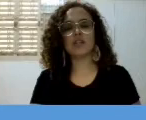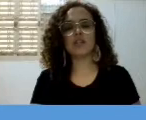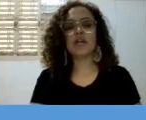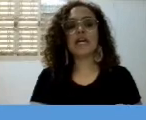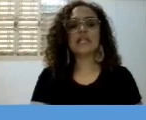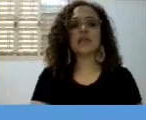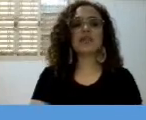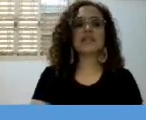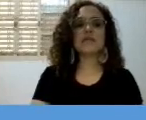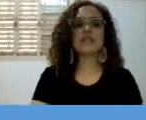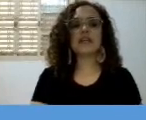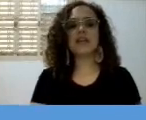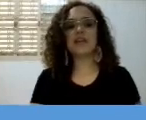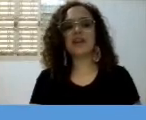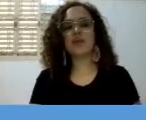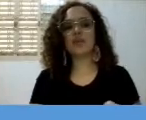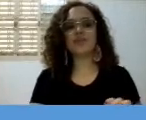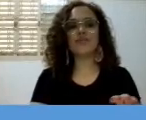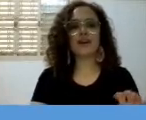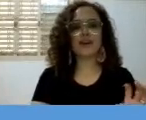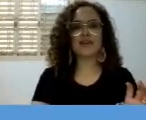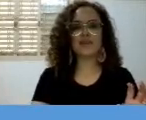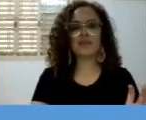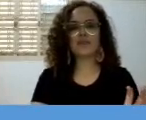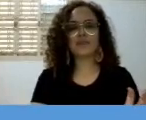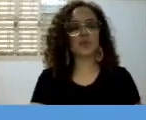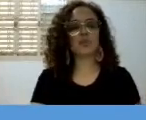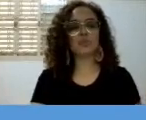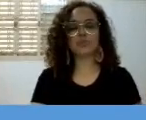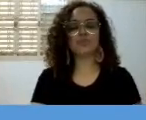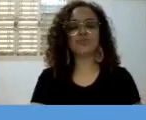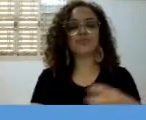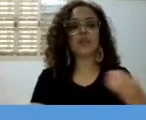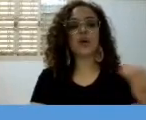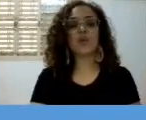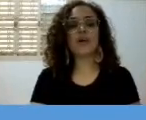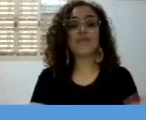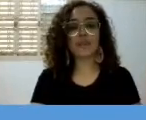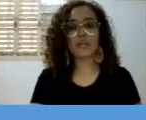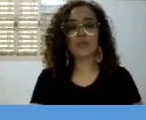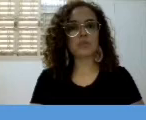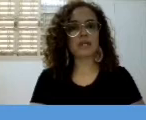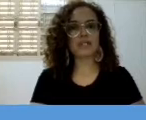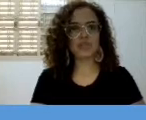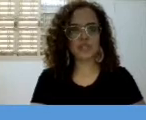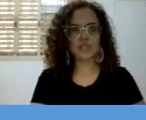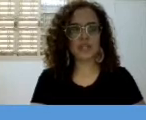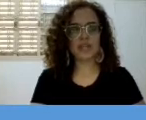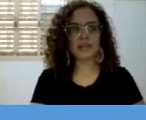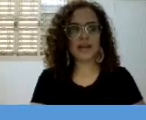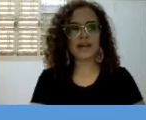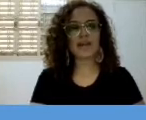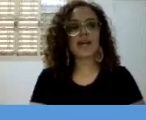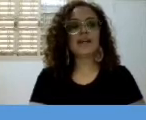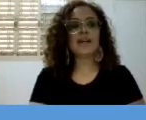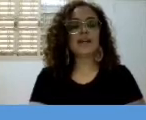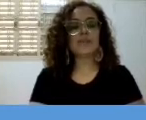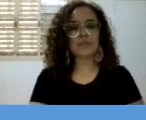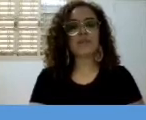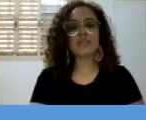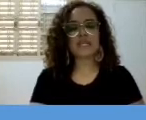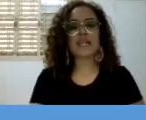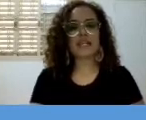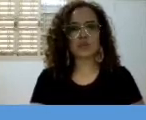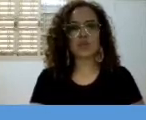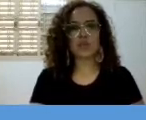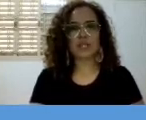na roda. Então, nós temos aqui um verso, um refrão de uma cantiga, tá?